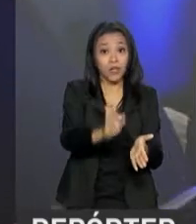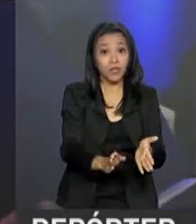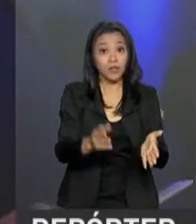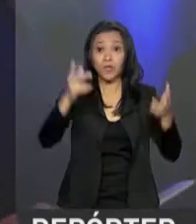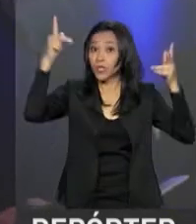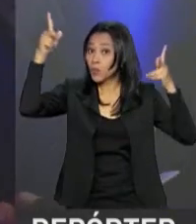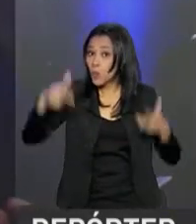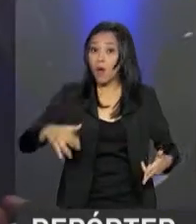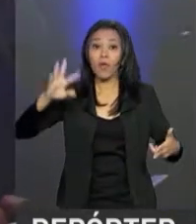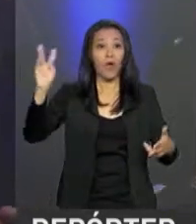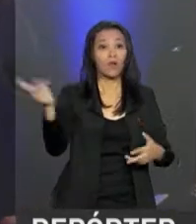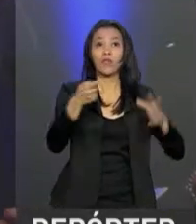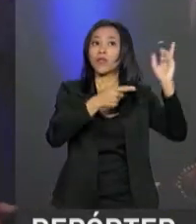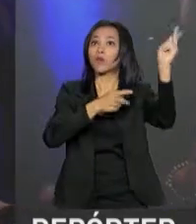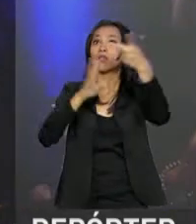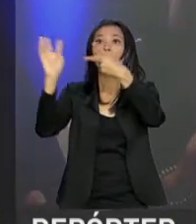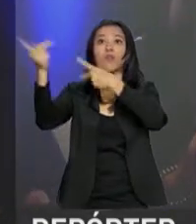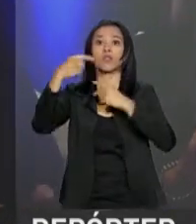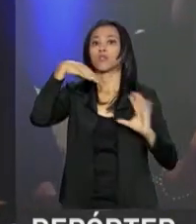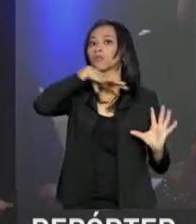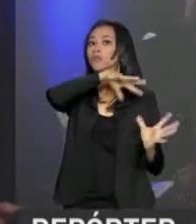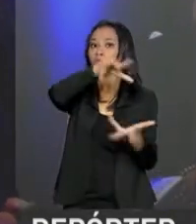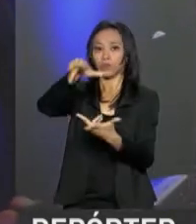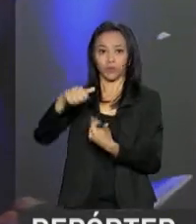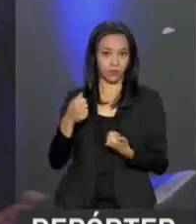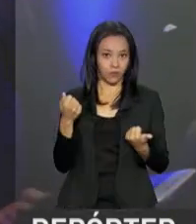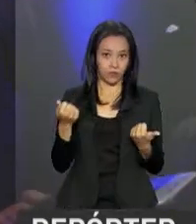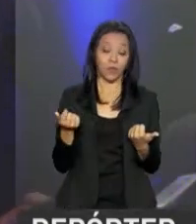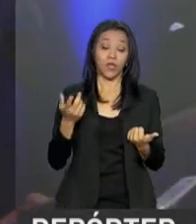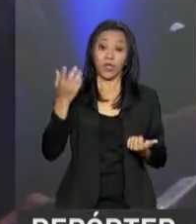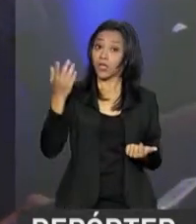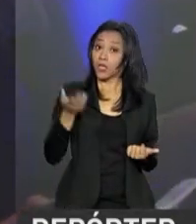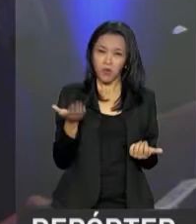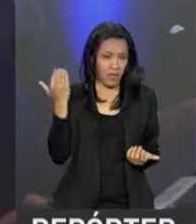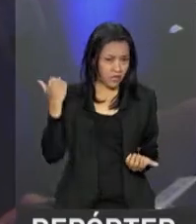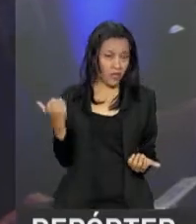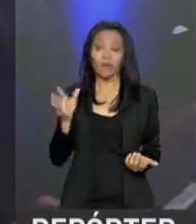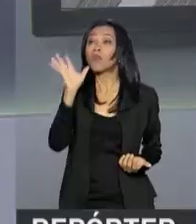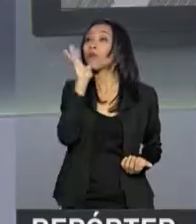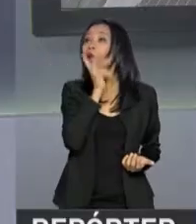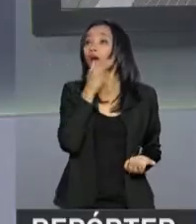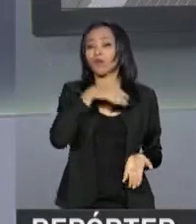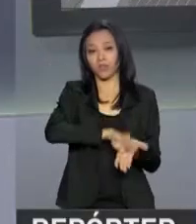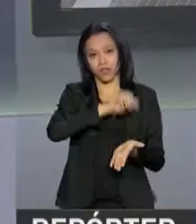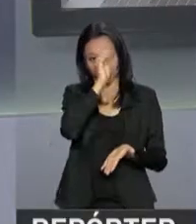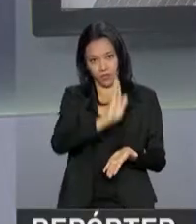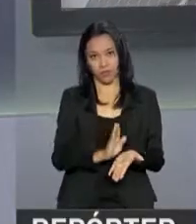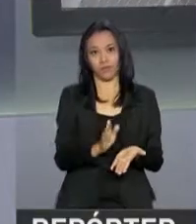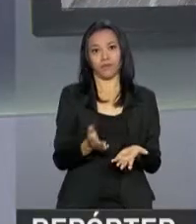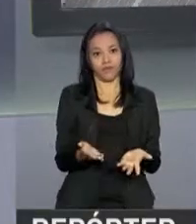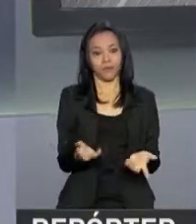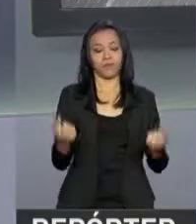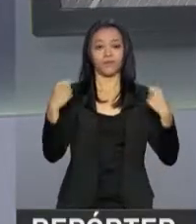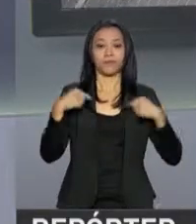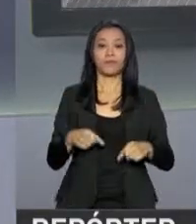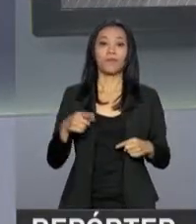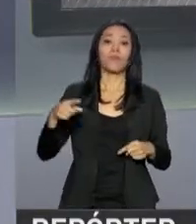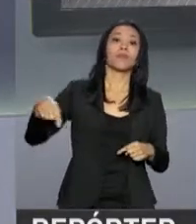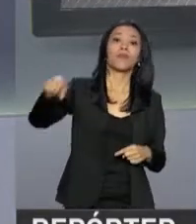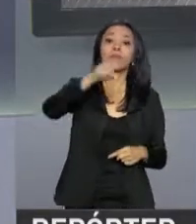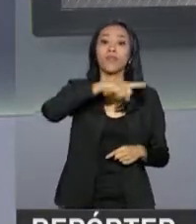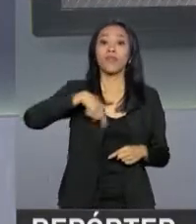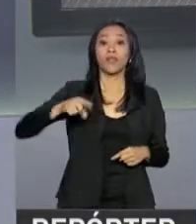simultaneamente em relação à maior parte dos países do mundo coisa que não acontecia no passado recente as operadoras de